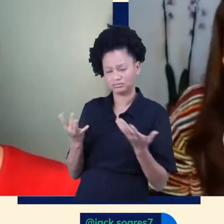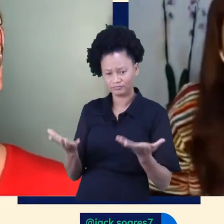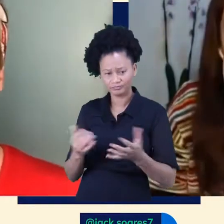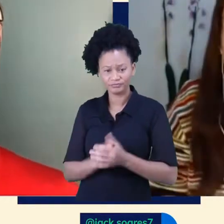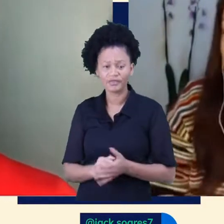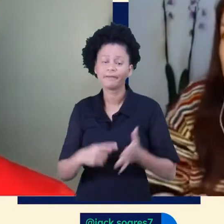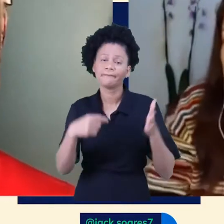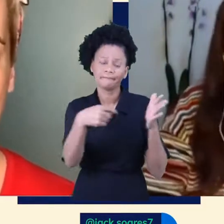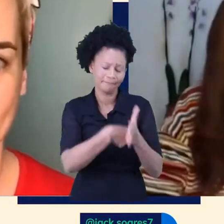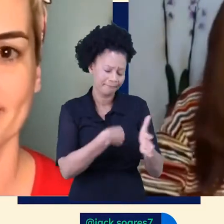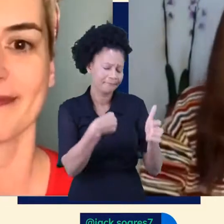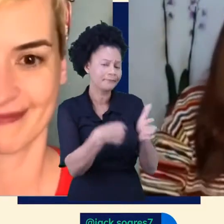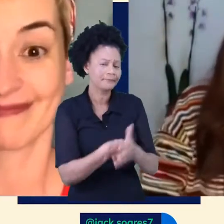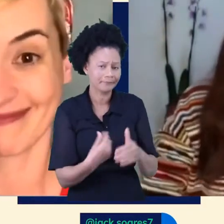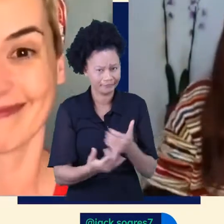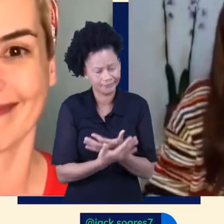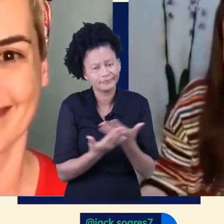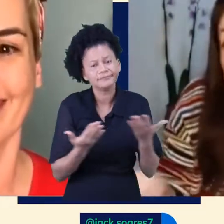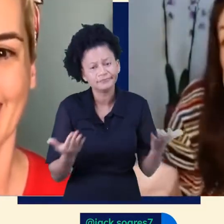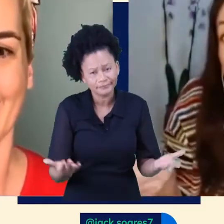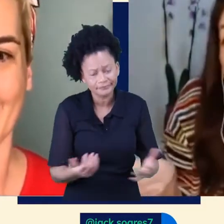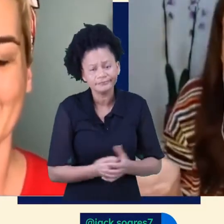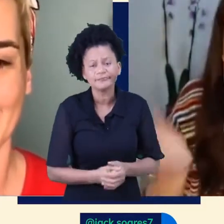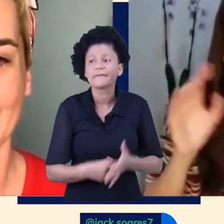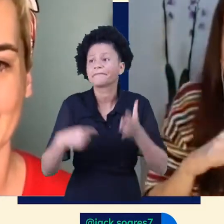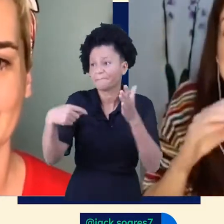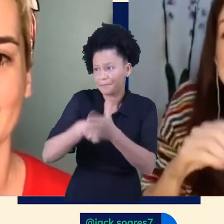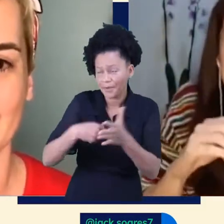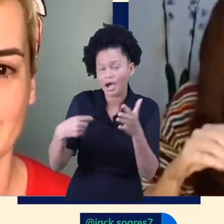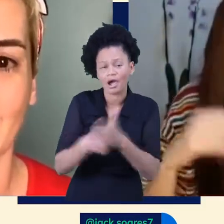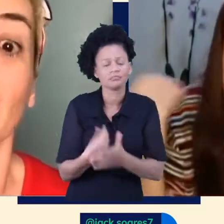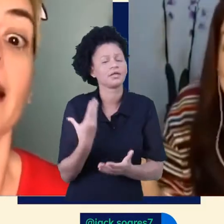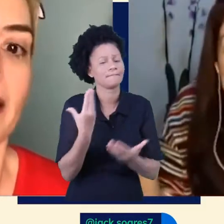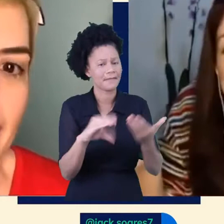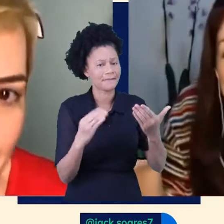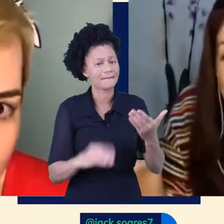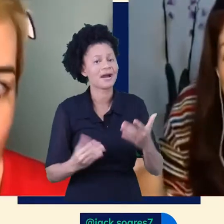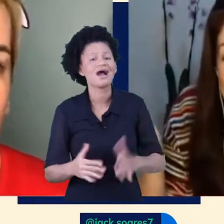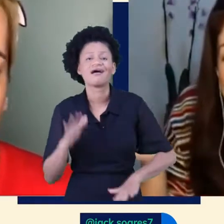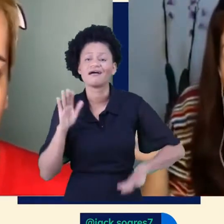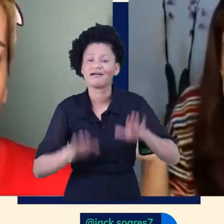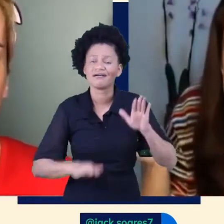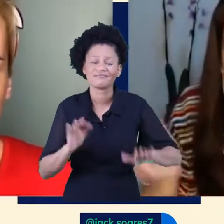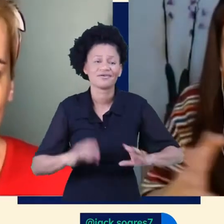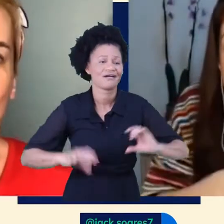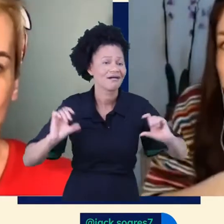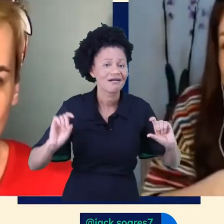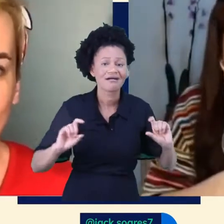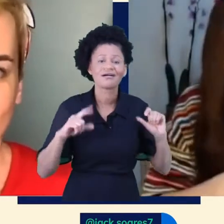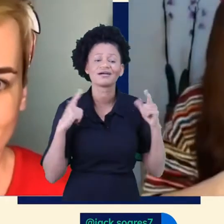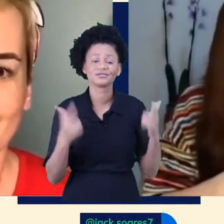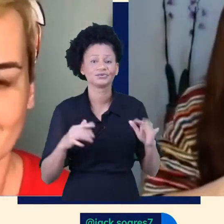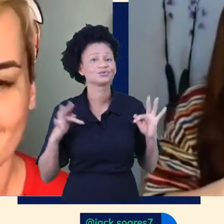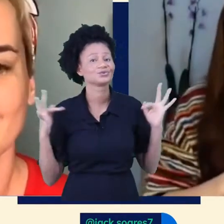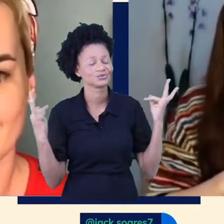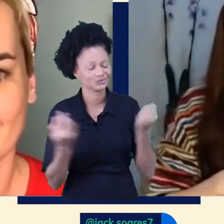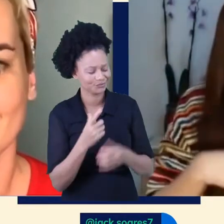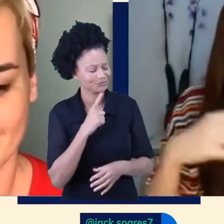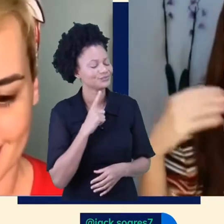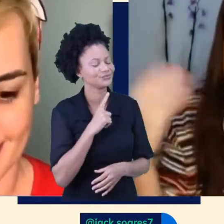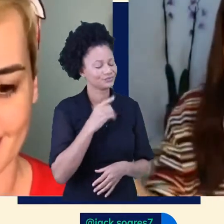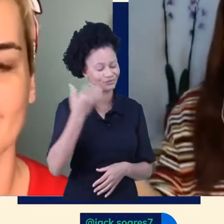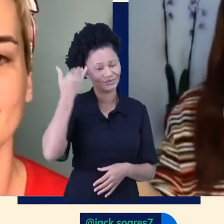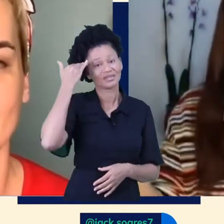gente, mandem mesmo, não, né? Porque às vezes é uma pergunta óbvia e todo mundo tem essa dúvida. Então, sendo com